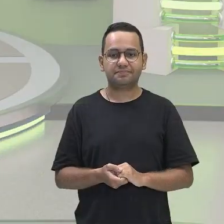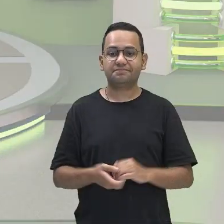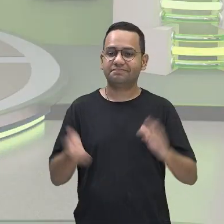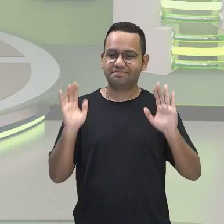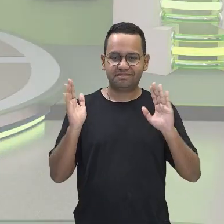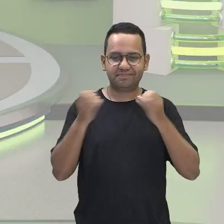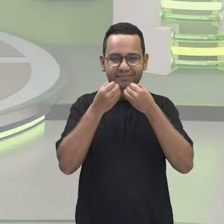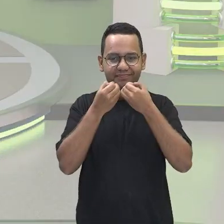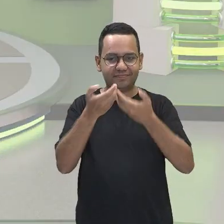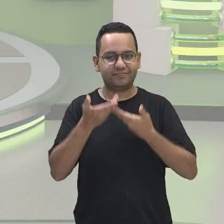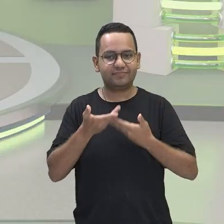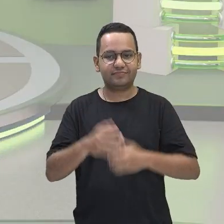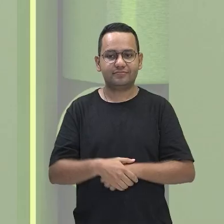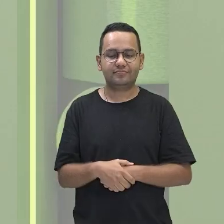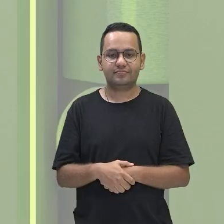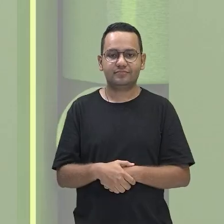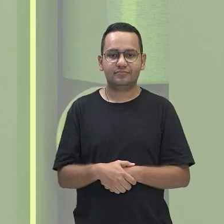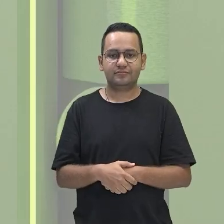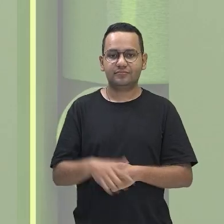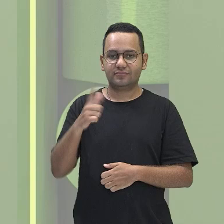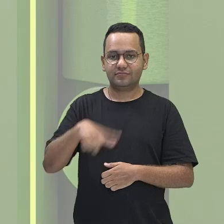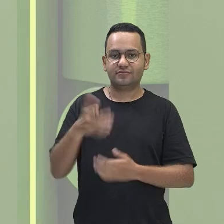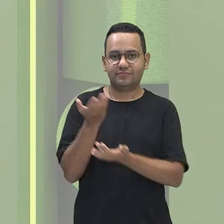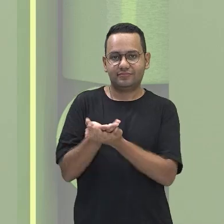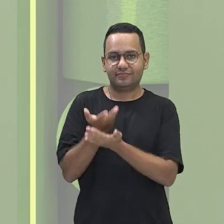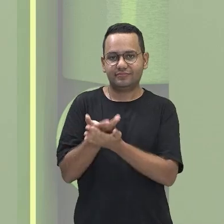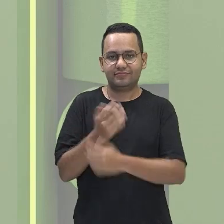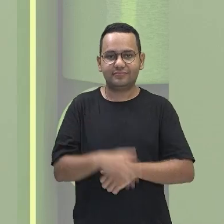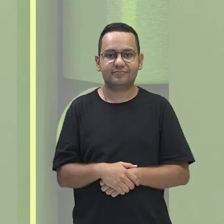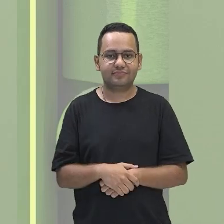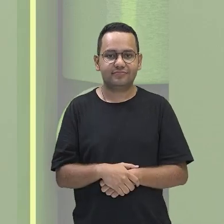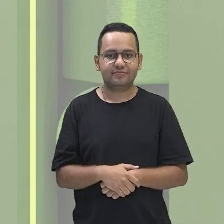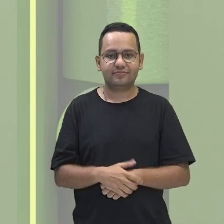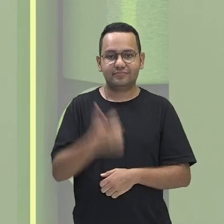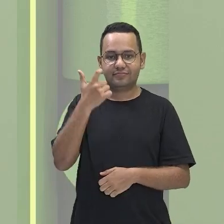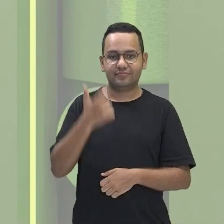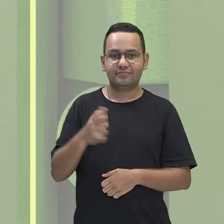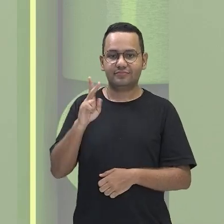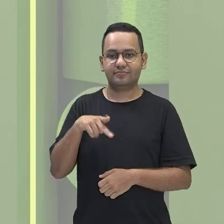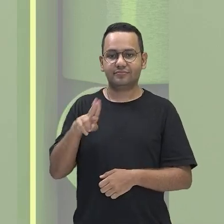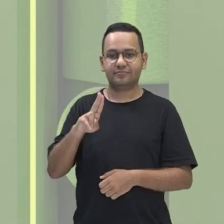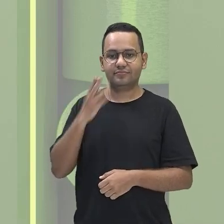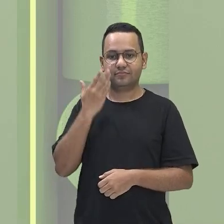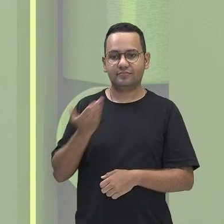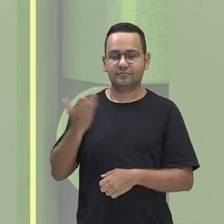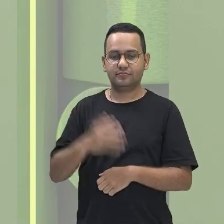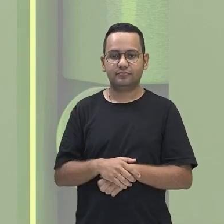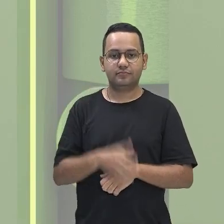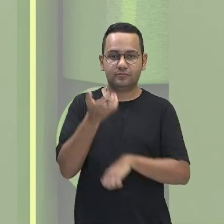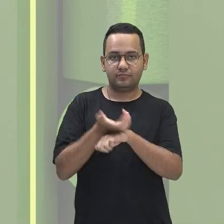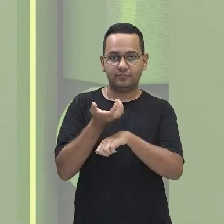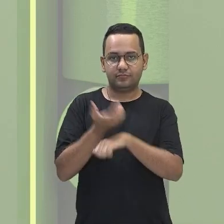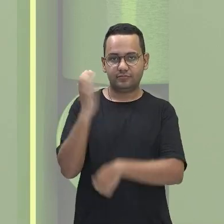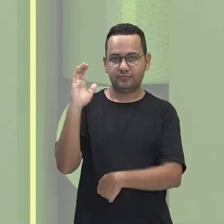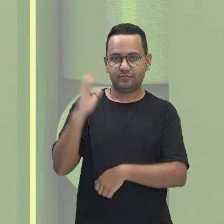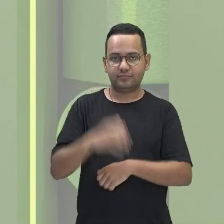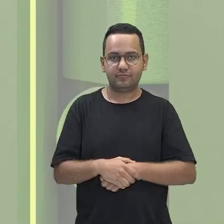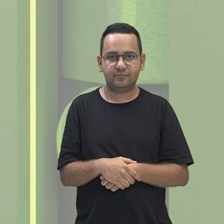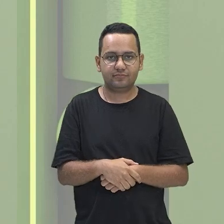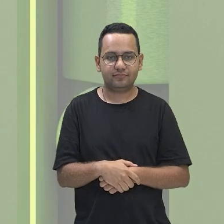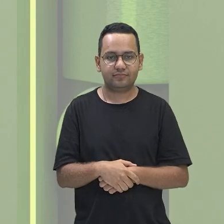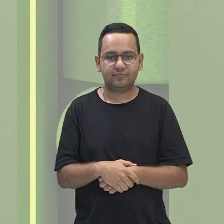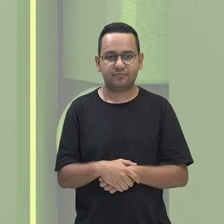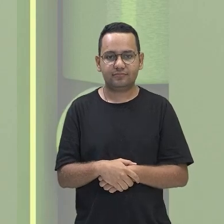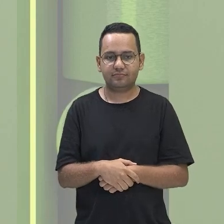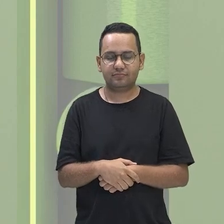sejam bem-vindos à nossa aula. Eu sou a professora Audaleia Santos, sua professora de